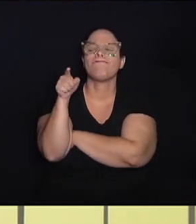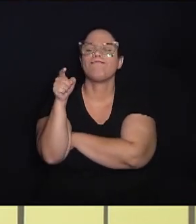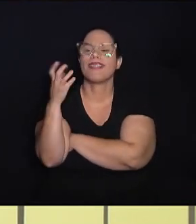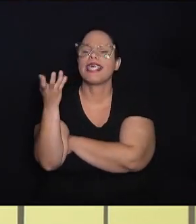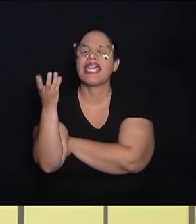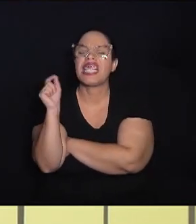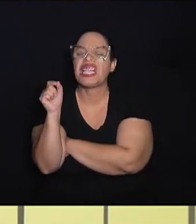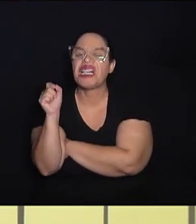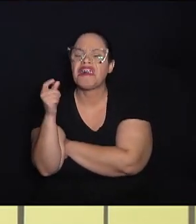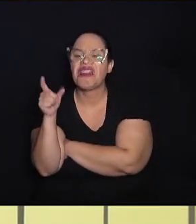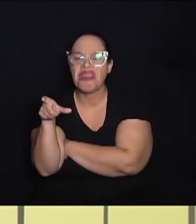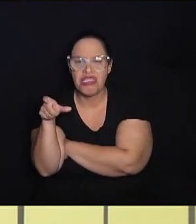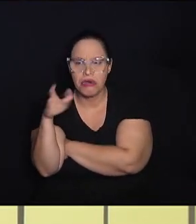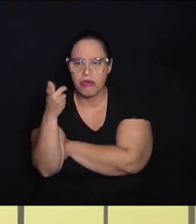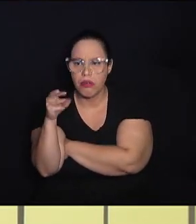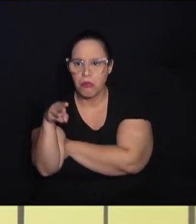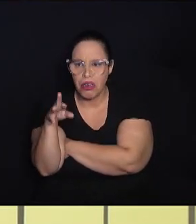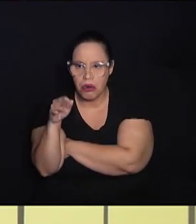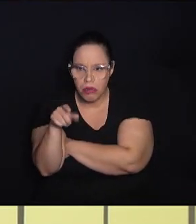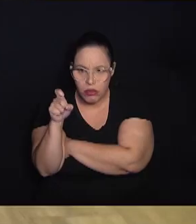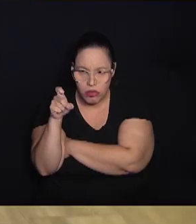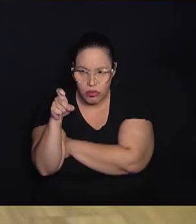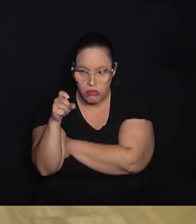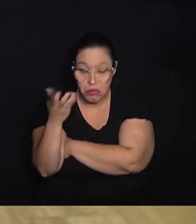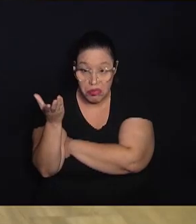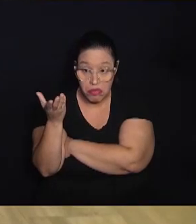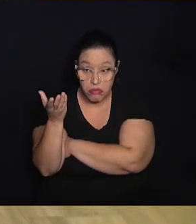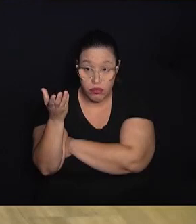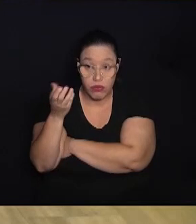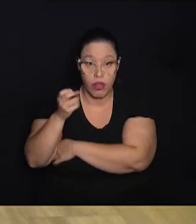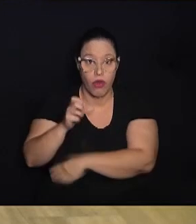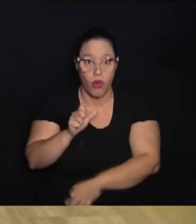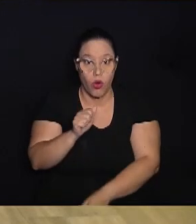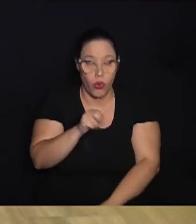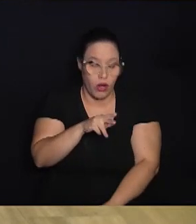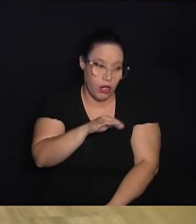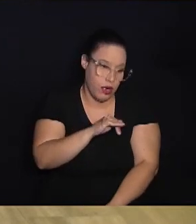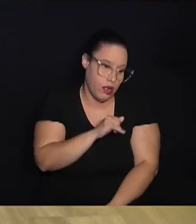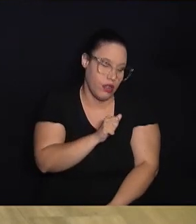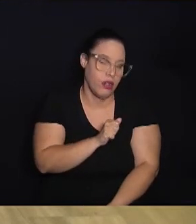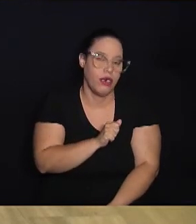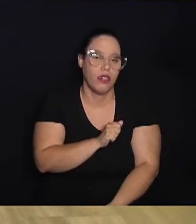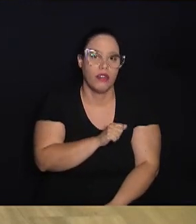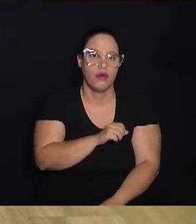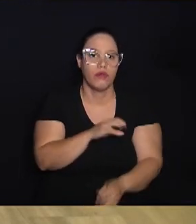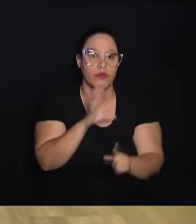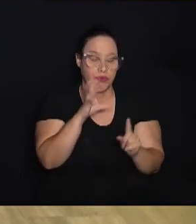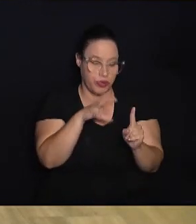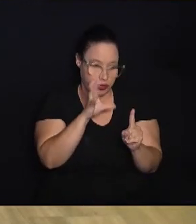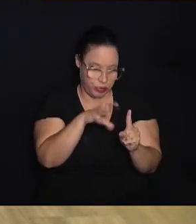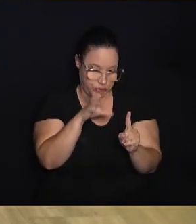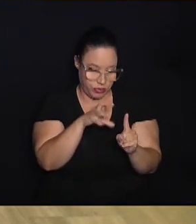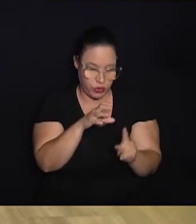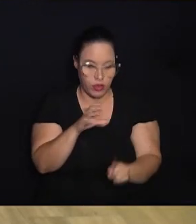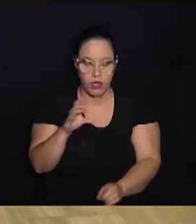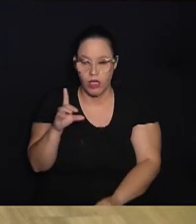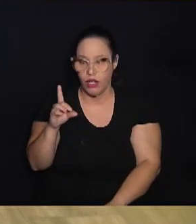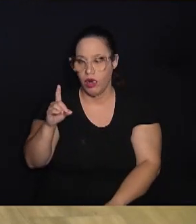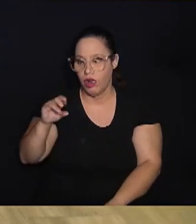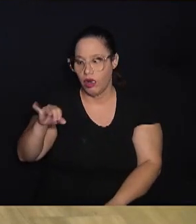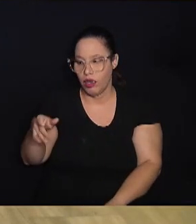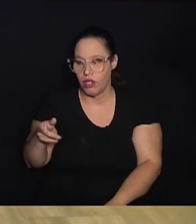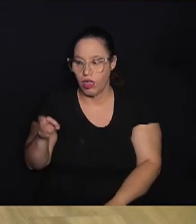é E tem também Os anônimos que acabam ficando famosos né o DJ como a gente falou mais cedo ele